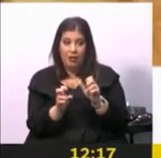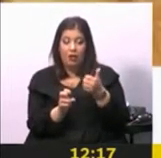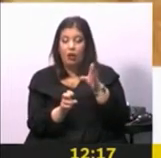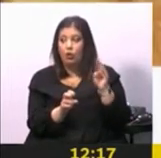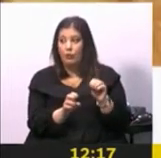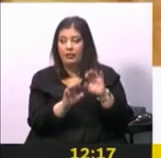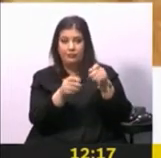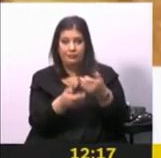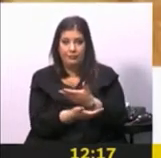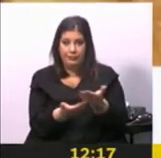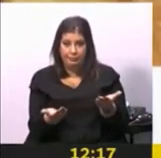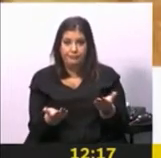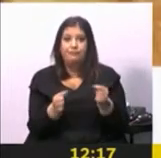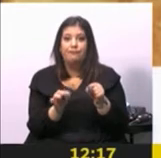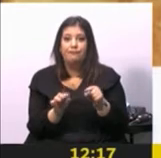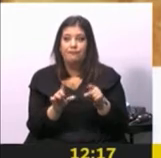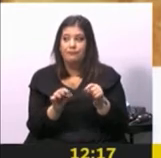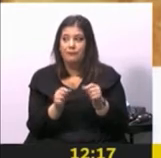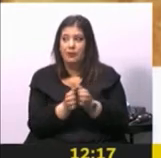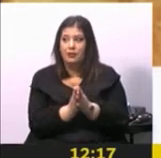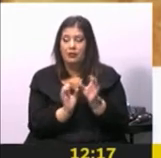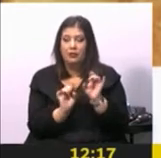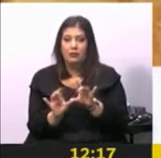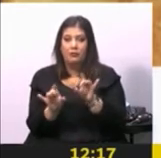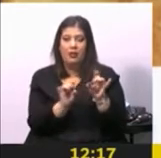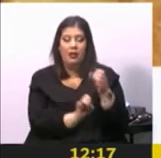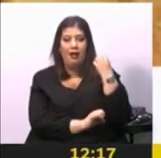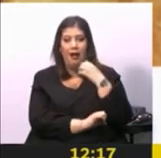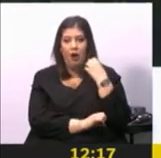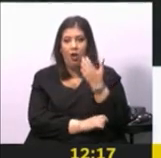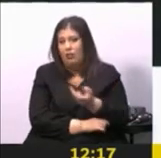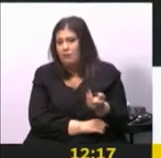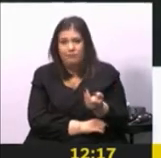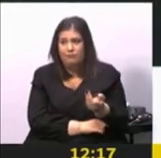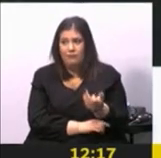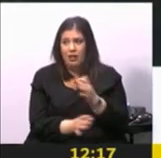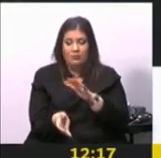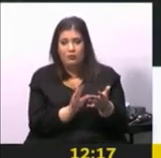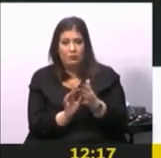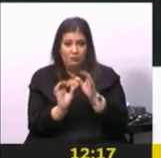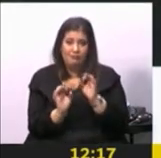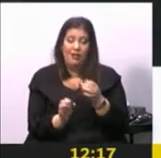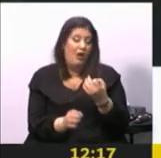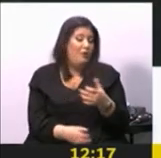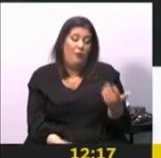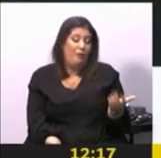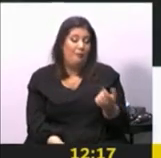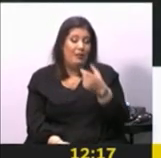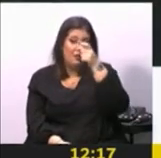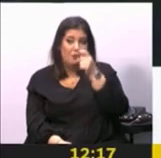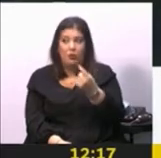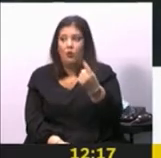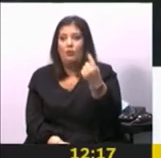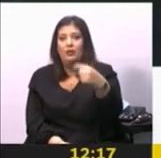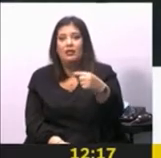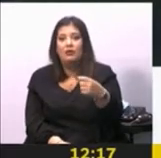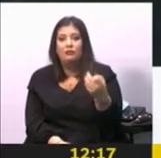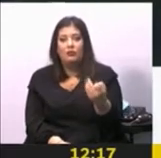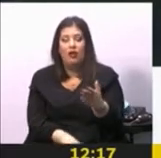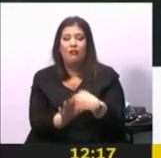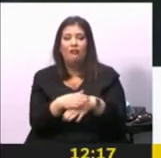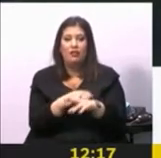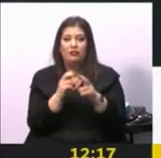BES e tudo aquilo que se passou em Angola. Repara, é mais ou menos clássico. Temos uma pessoa que fez uma